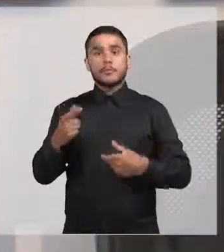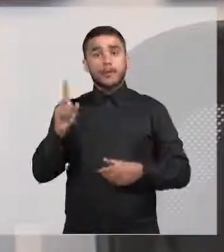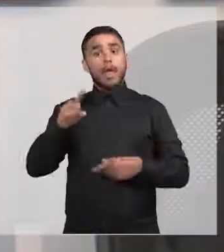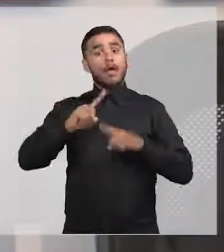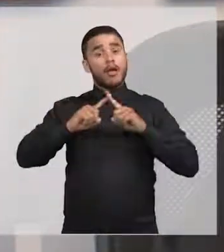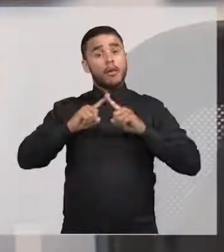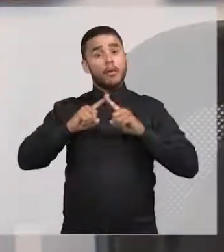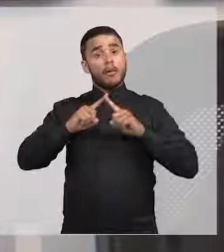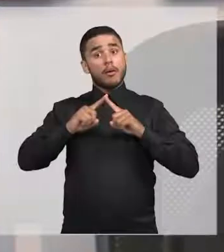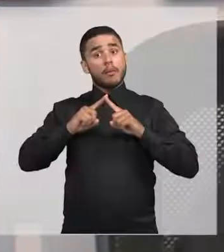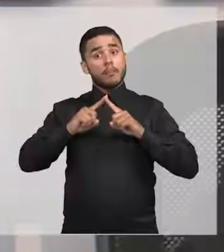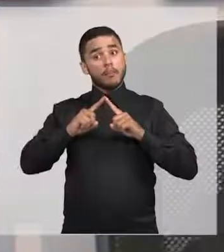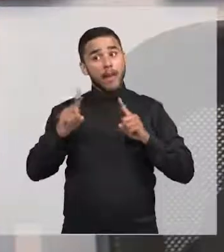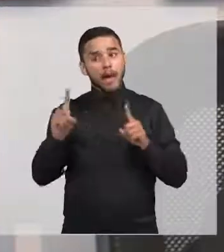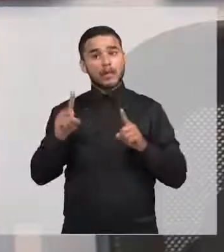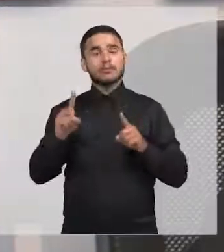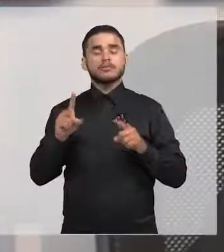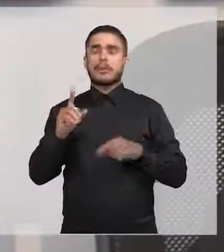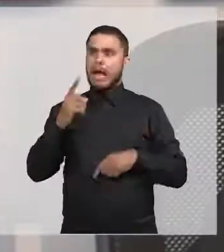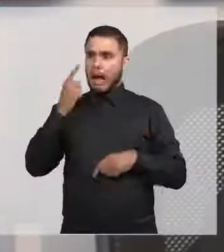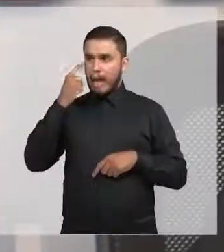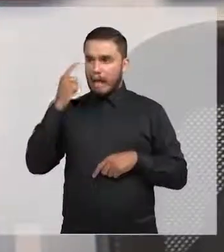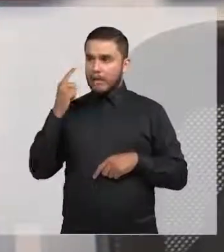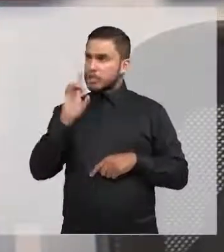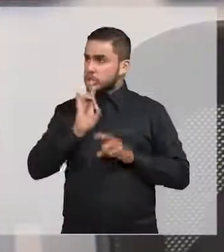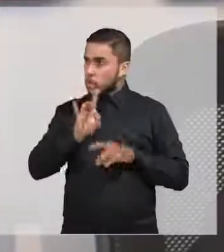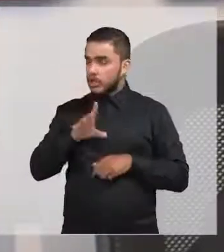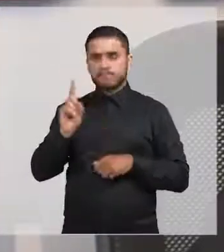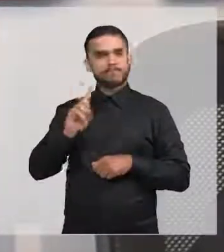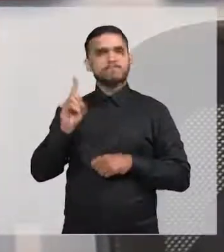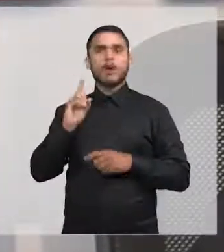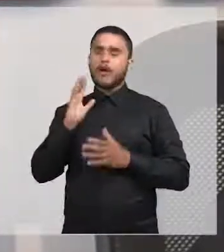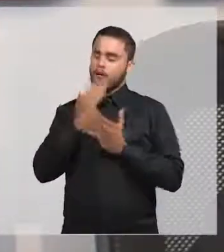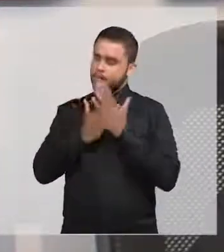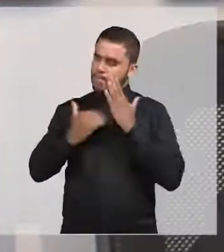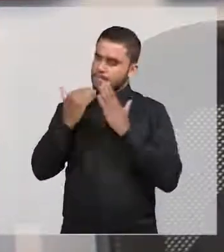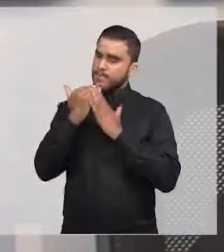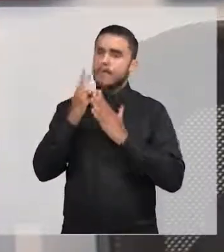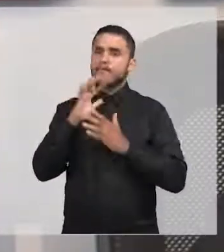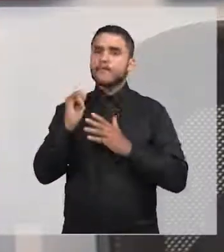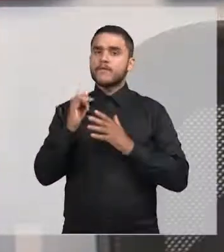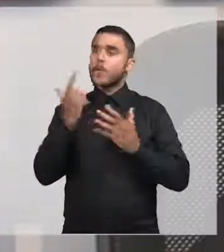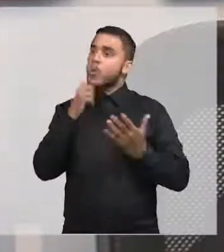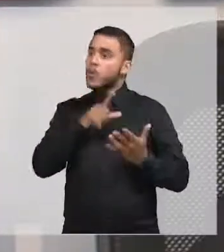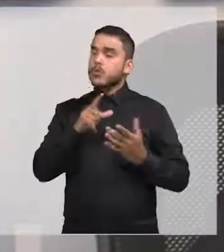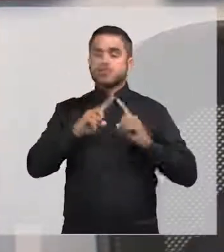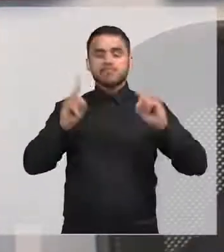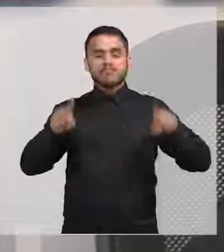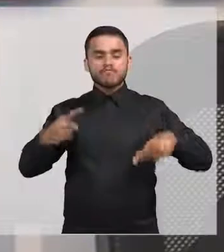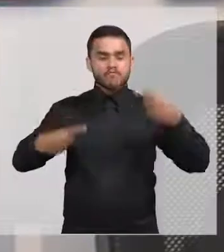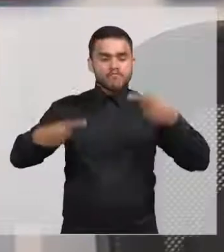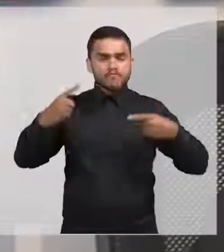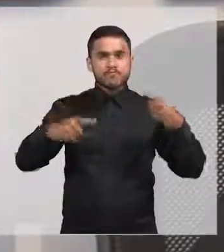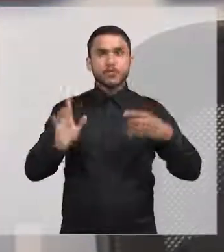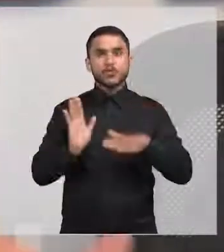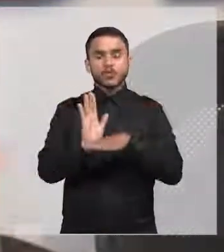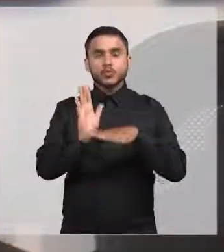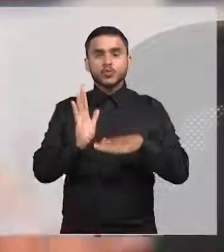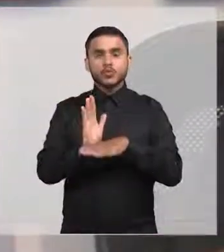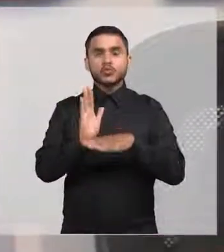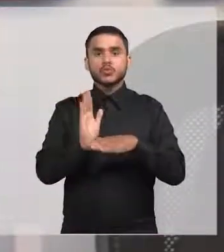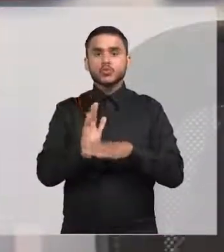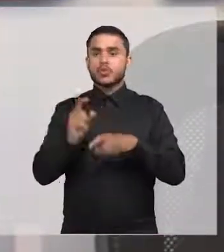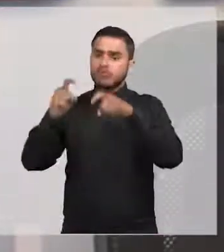públicas objetivamente para ajudar principalmente um setor que, na minha avaliação, há muito tempo já merecia uma ajuda extra, que